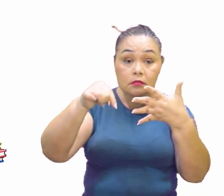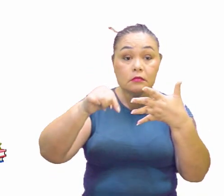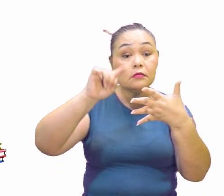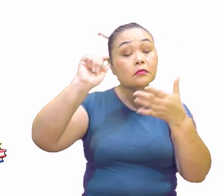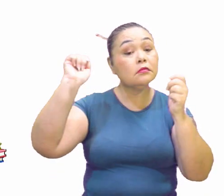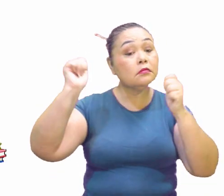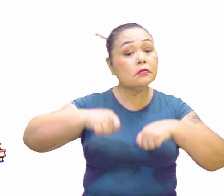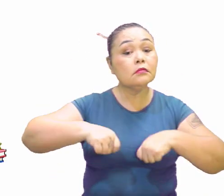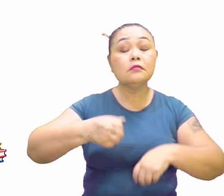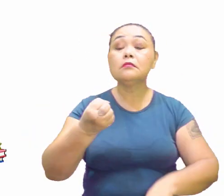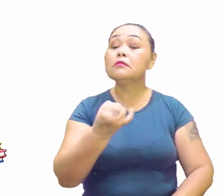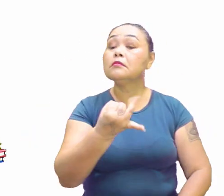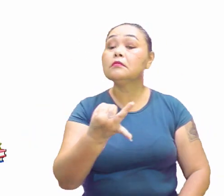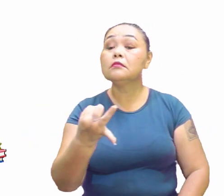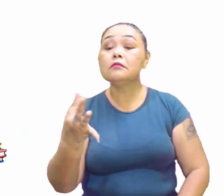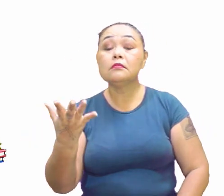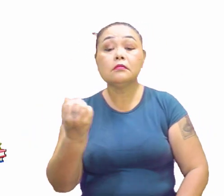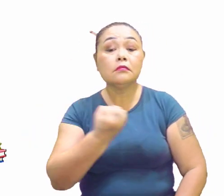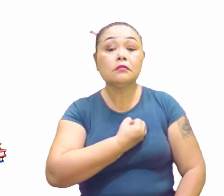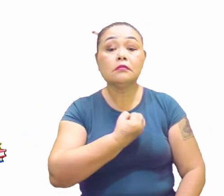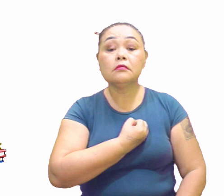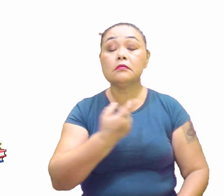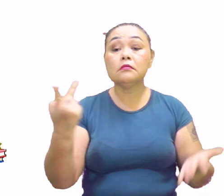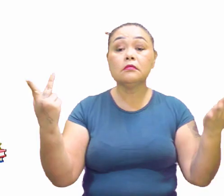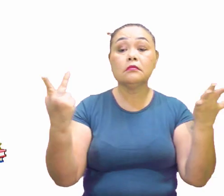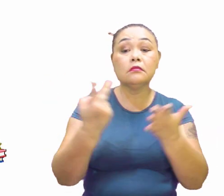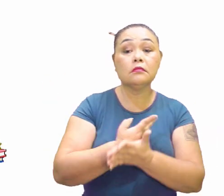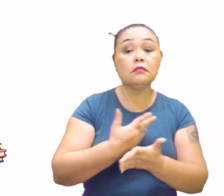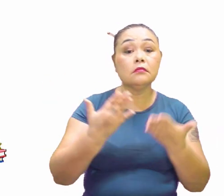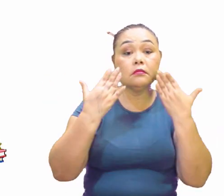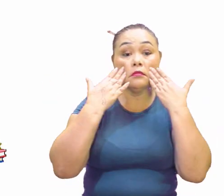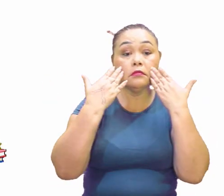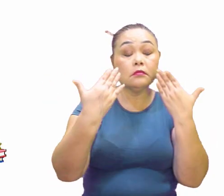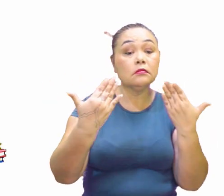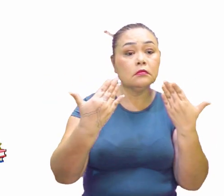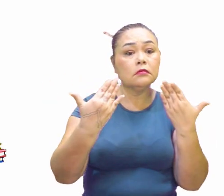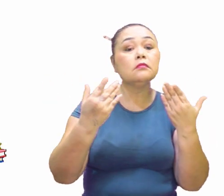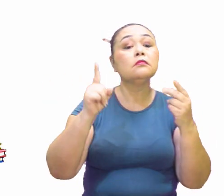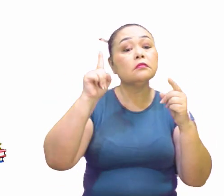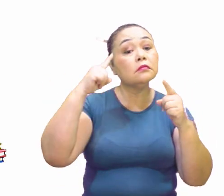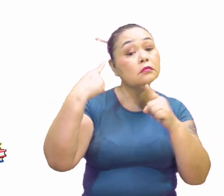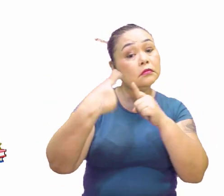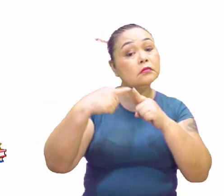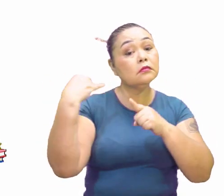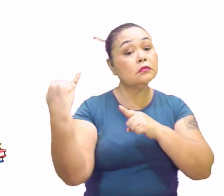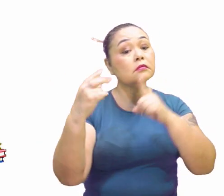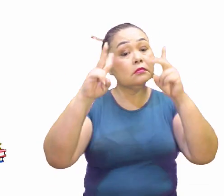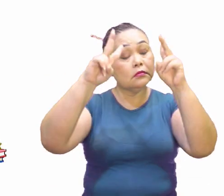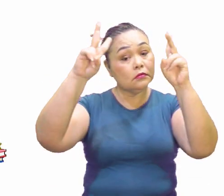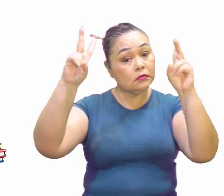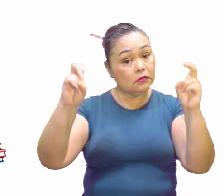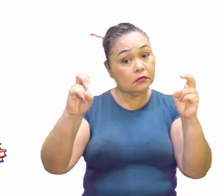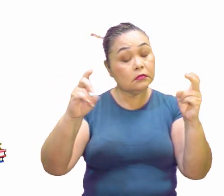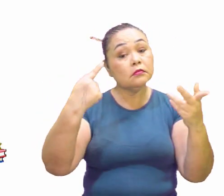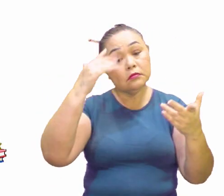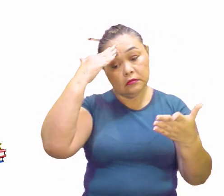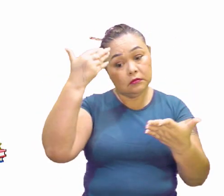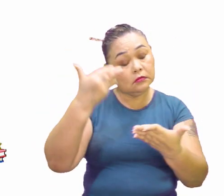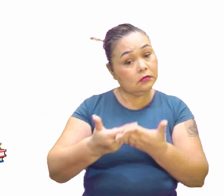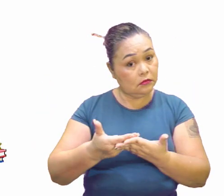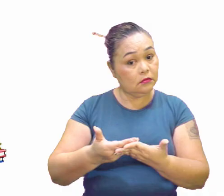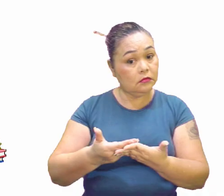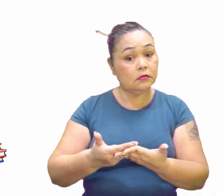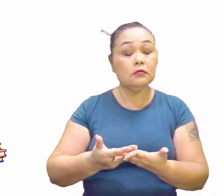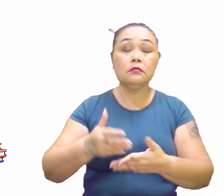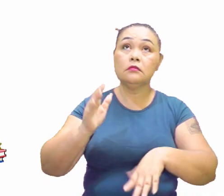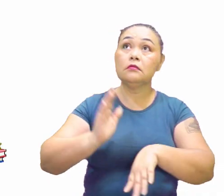será possível enumerar uma série de fatos que atestam a relevância do que você está defendendo.